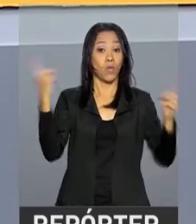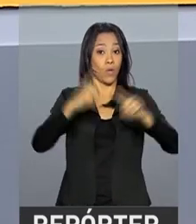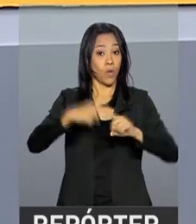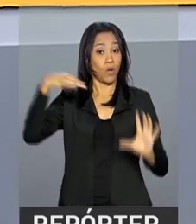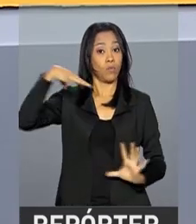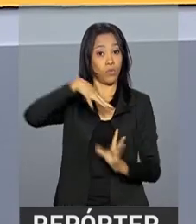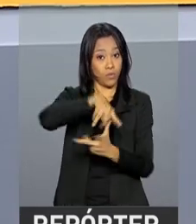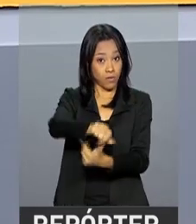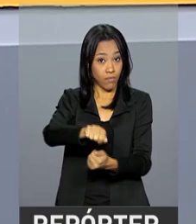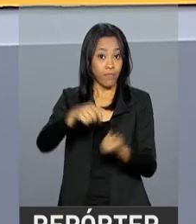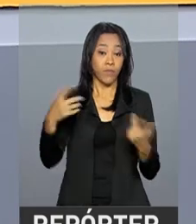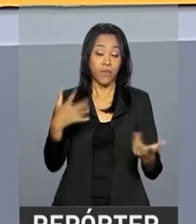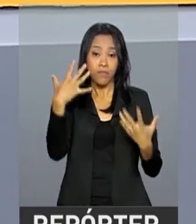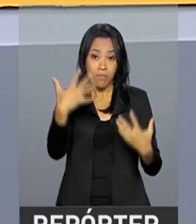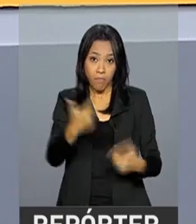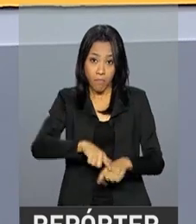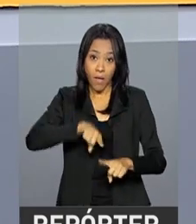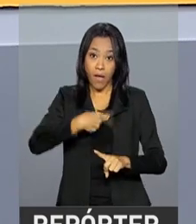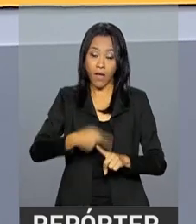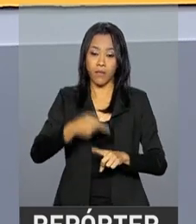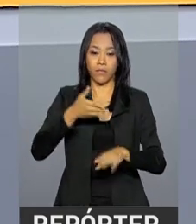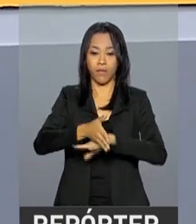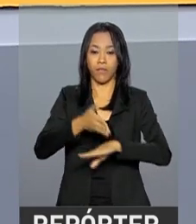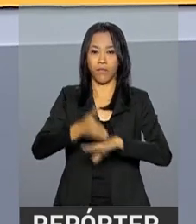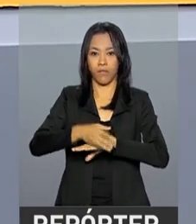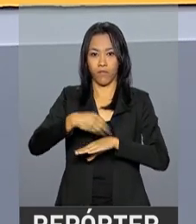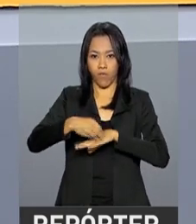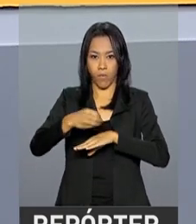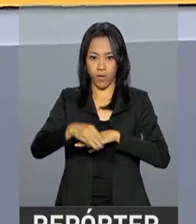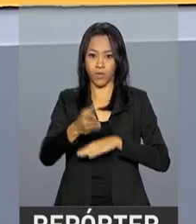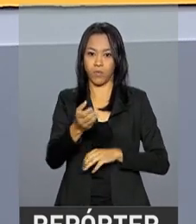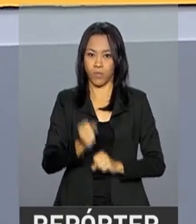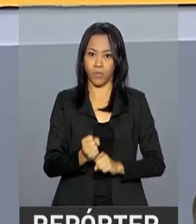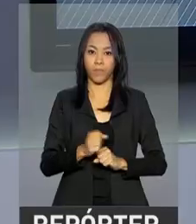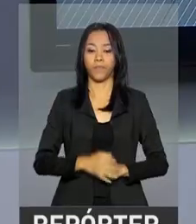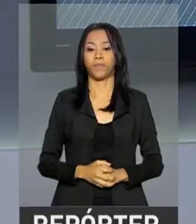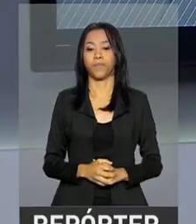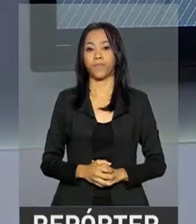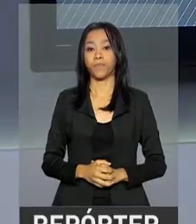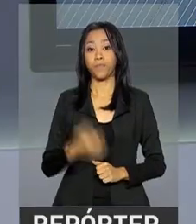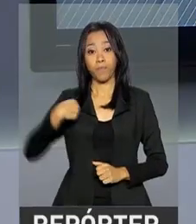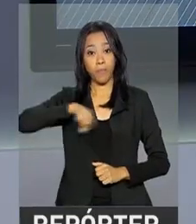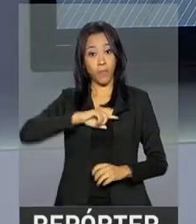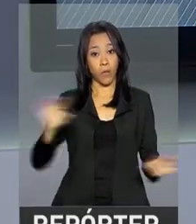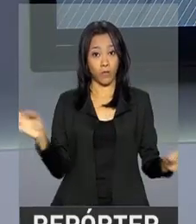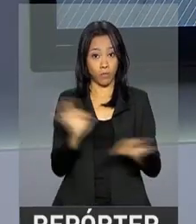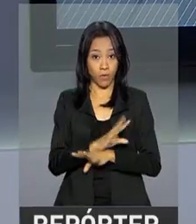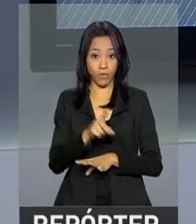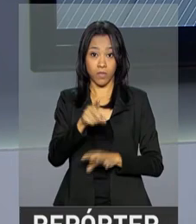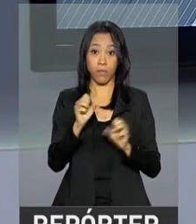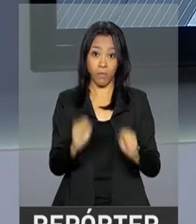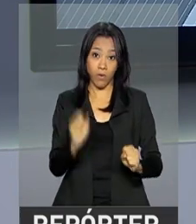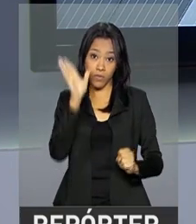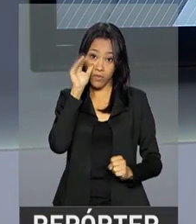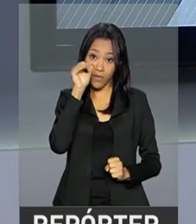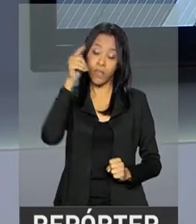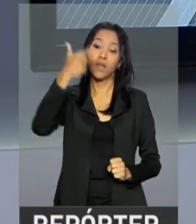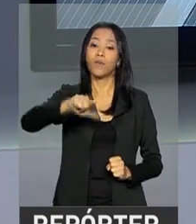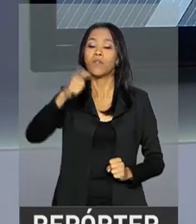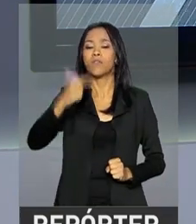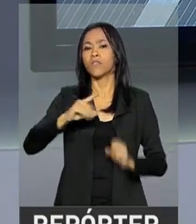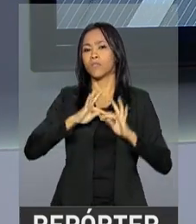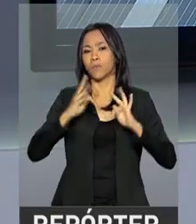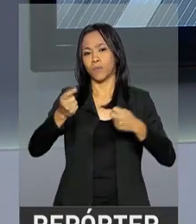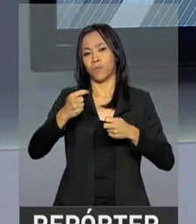para saber mais acesse correios.com.br e nós ficamos por aqui você pode rever as reportagens